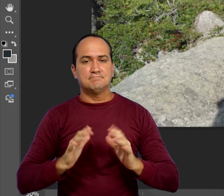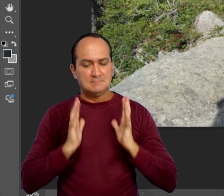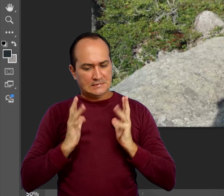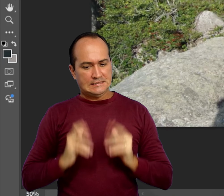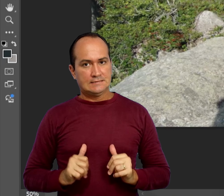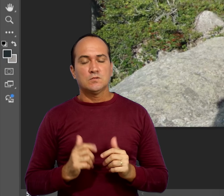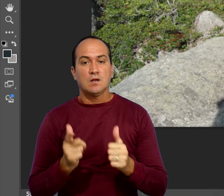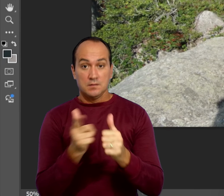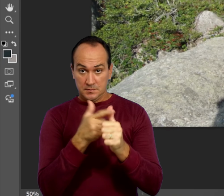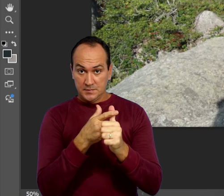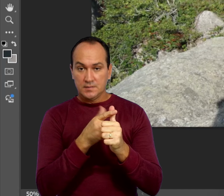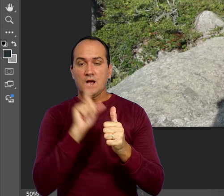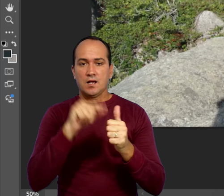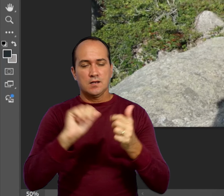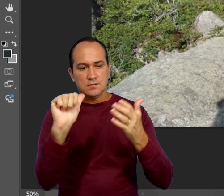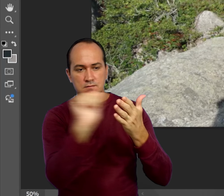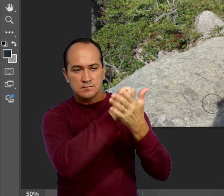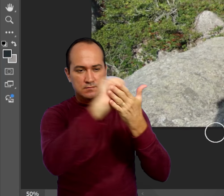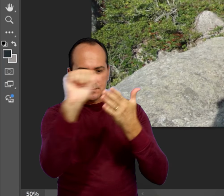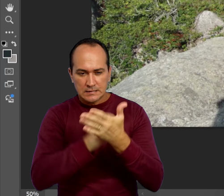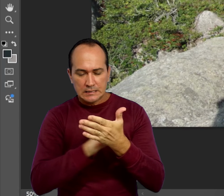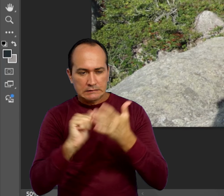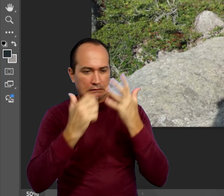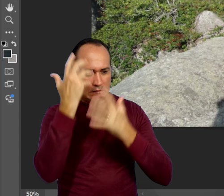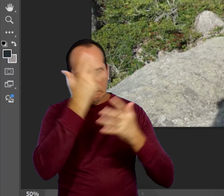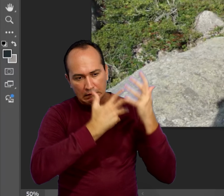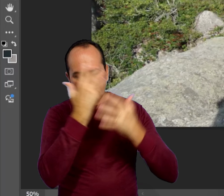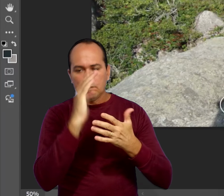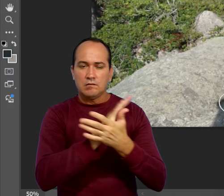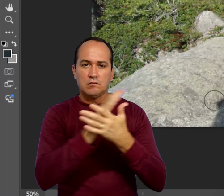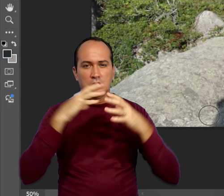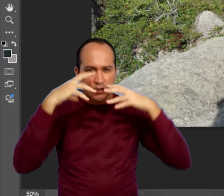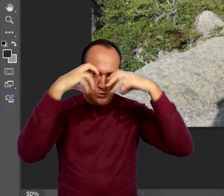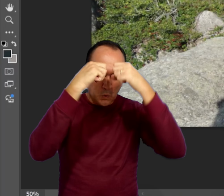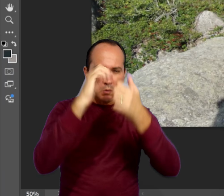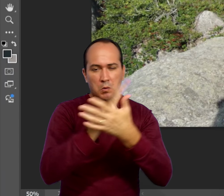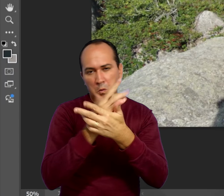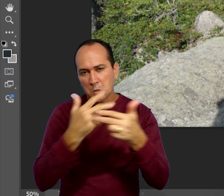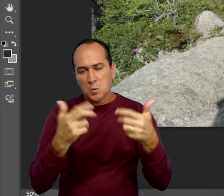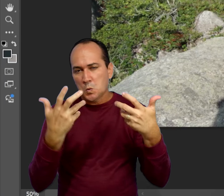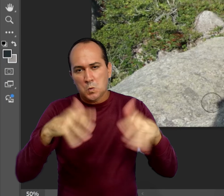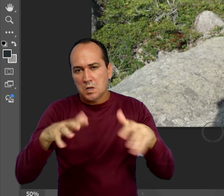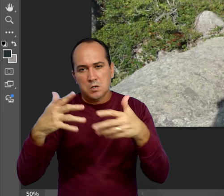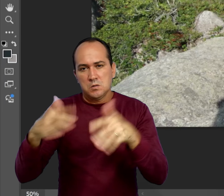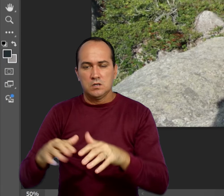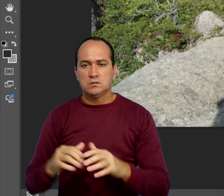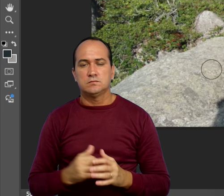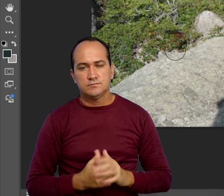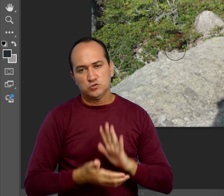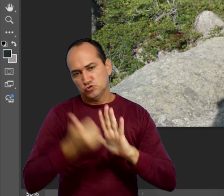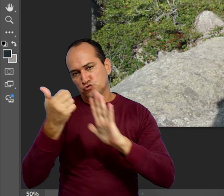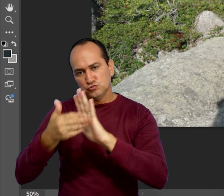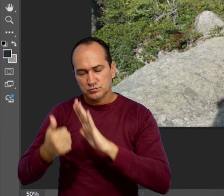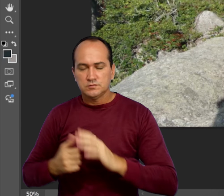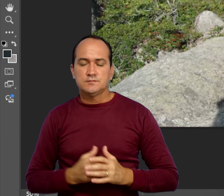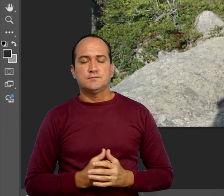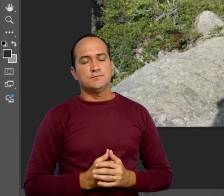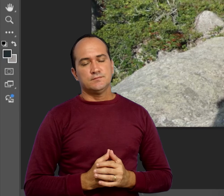como eu falei para vocês, a primeira parte que eu vou fazer é apagar algumas distrações aqui. Então, por exemplo, essas sombras aqui, eu não quero que elas